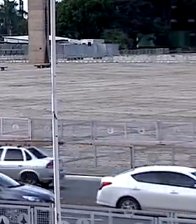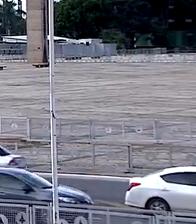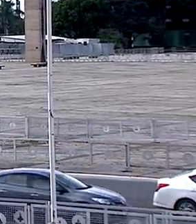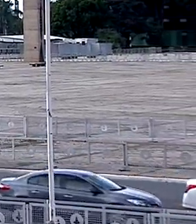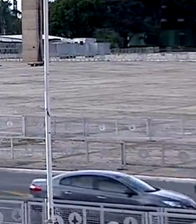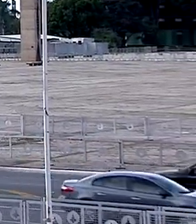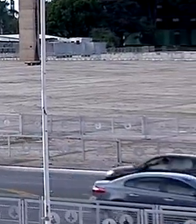E aí